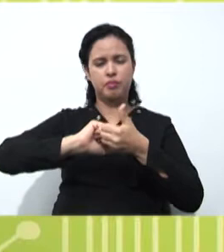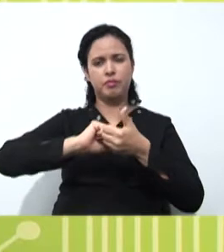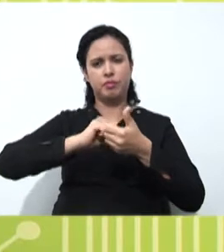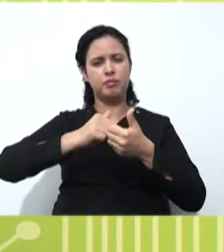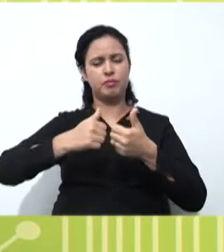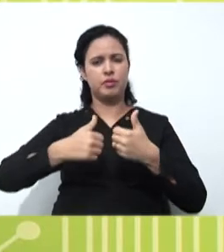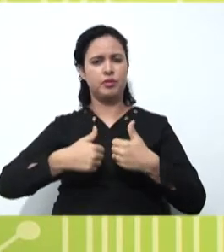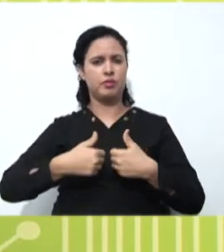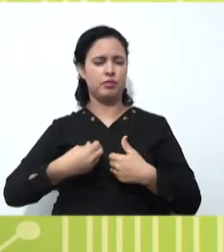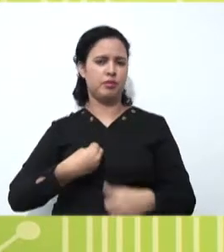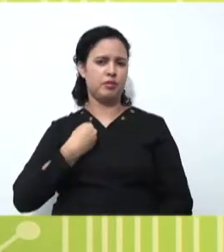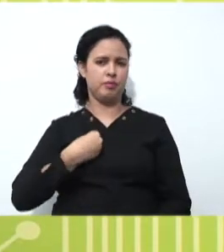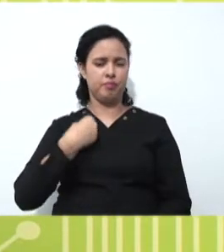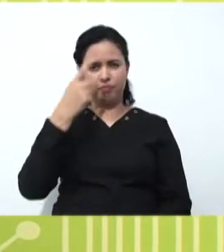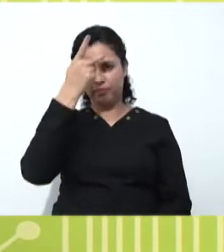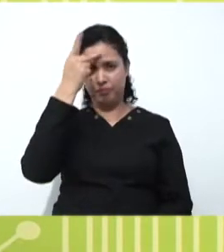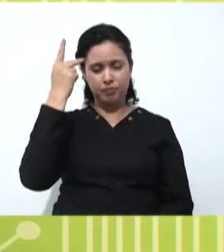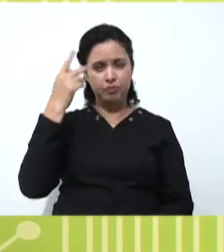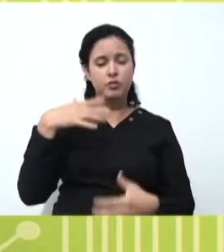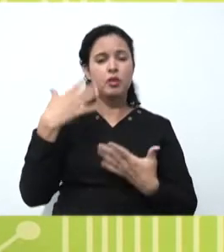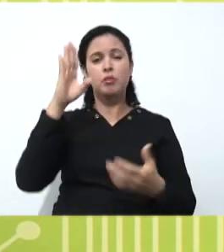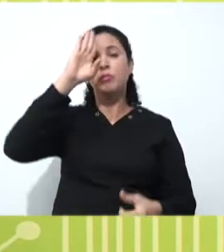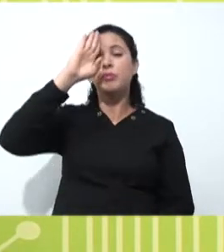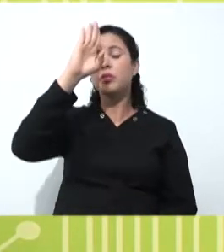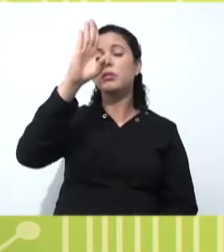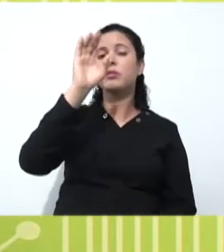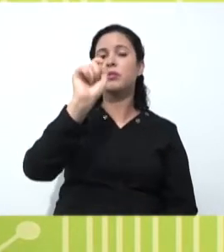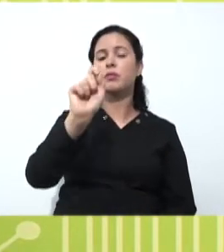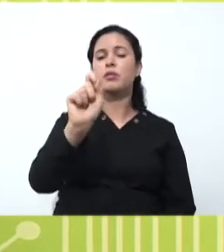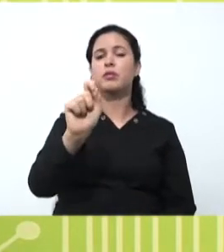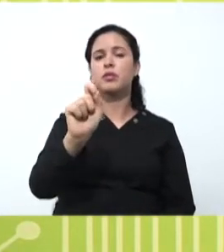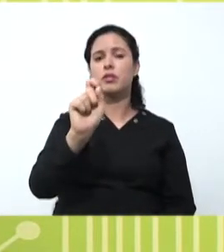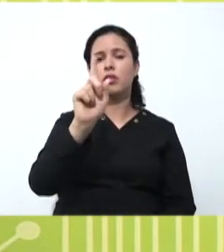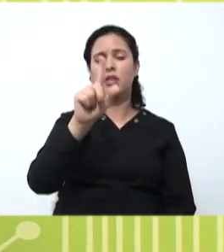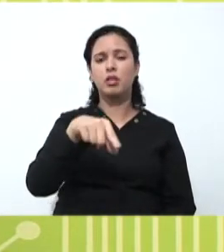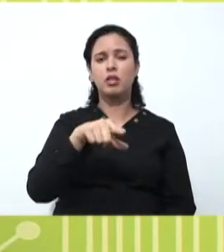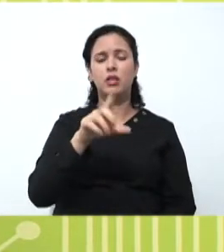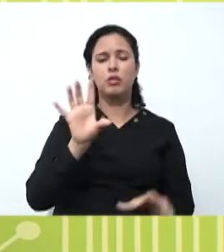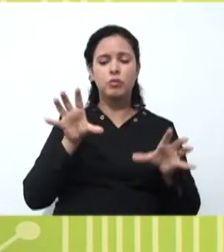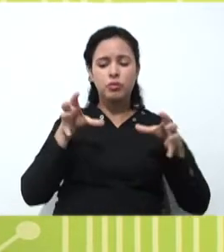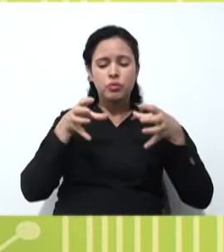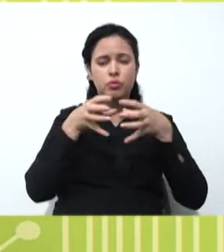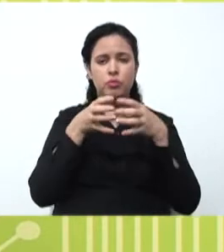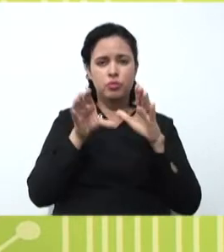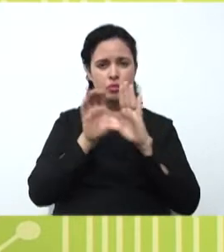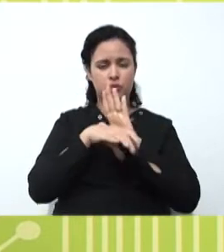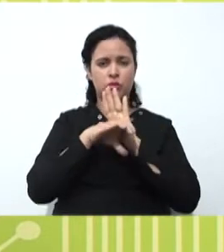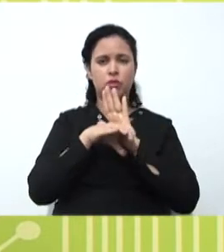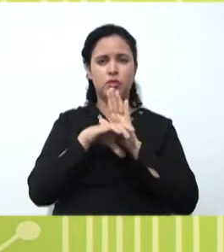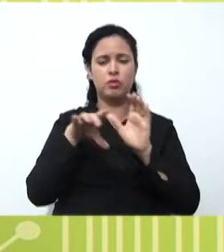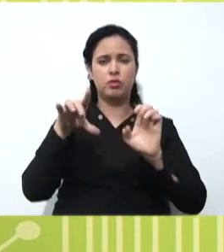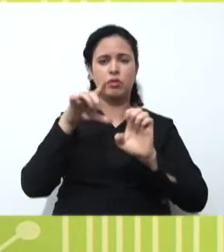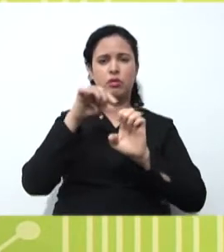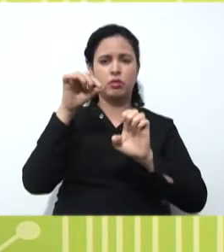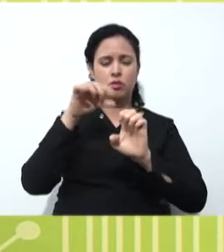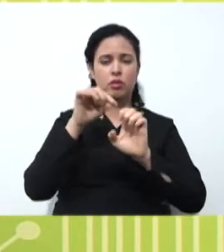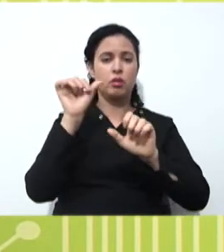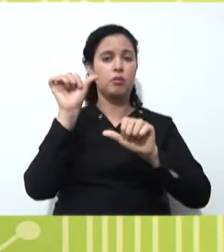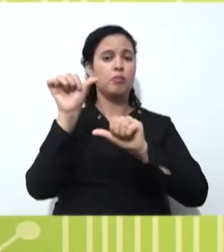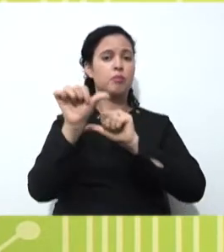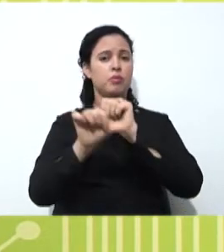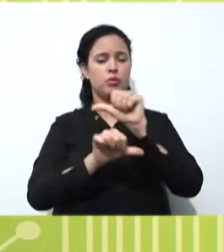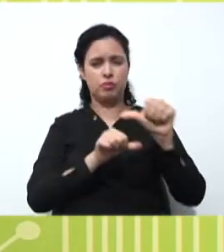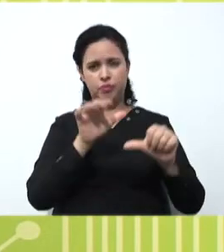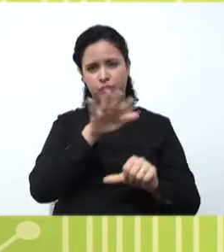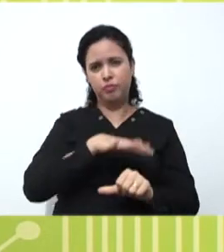a principal sacada de todo esse conjunto de conceitos? É que o empreendedorismo, ele transforma